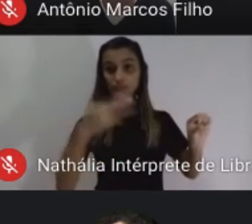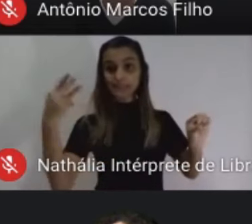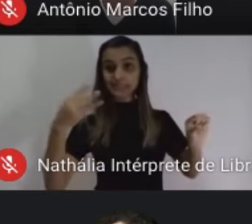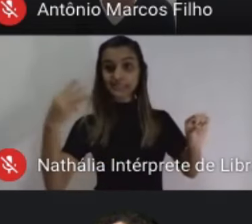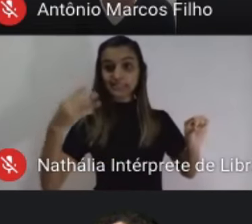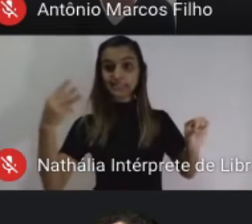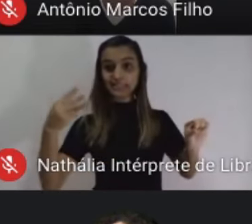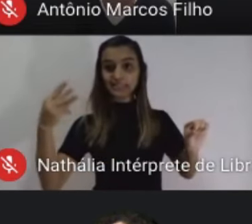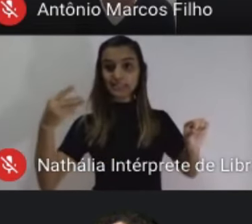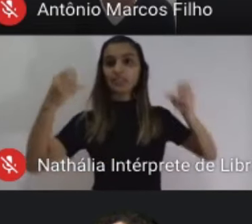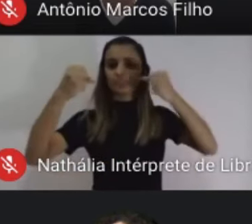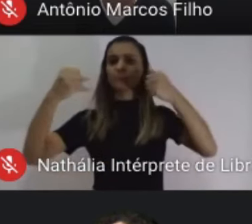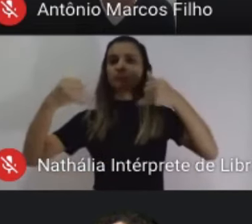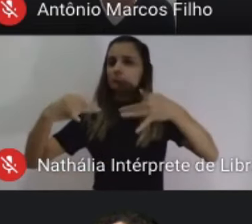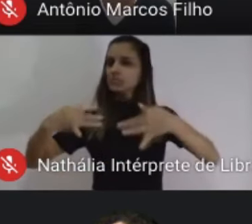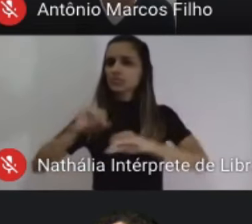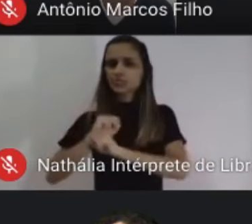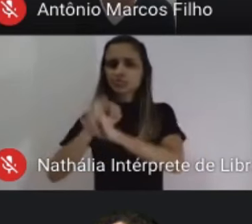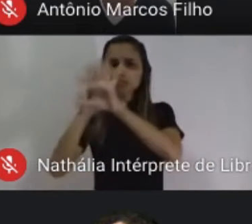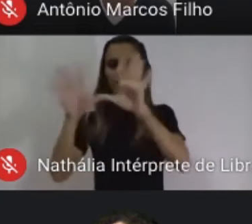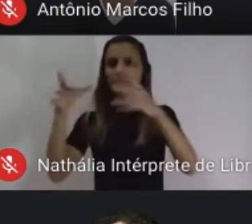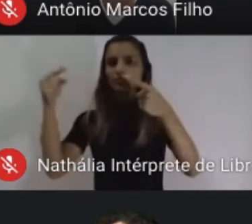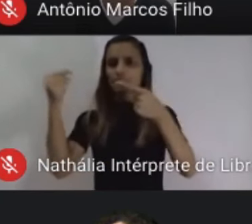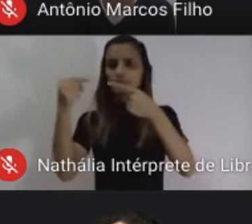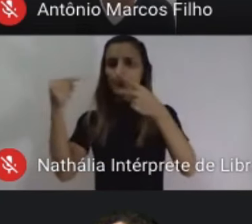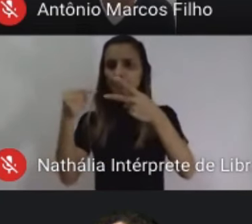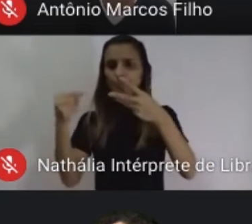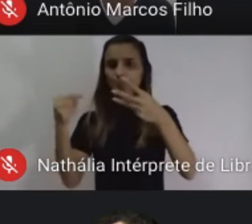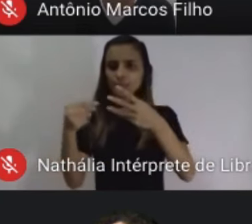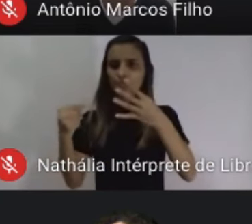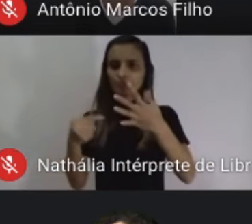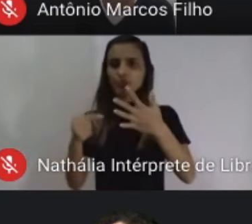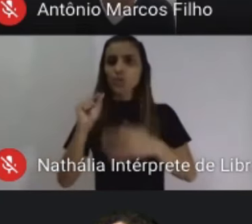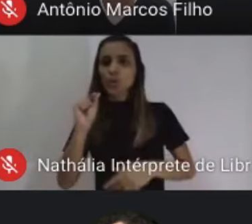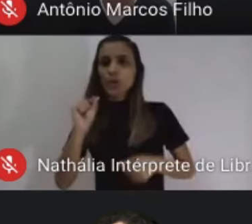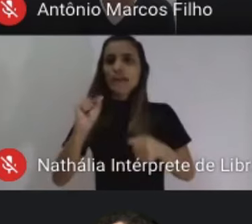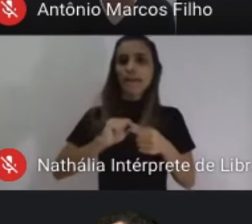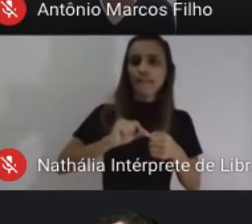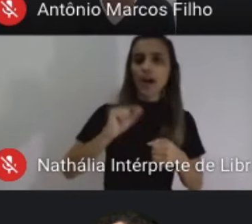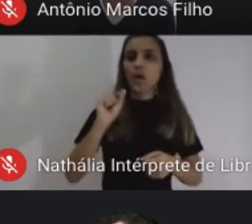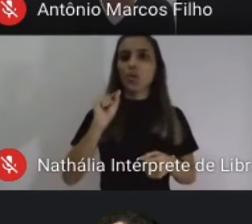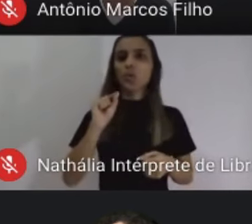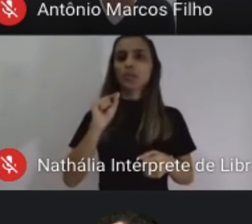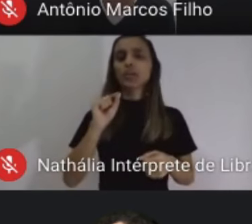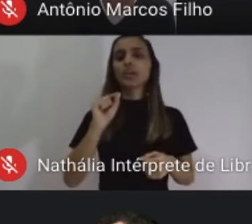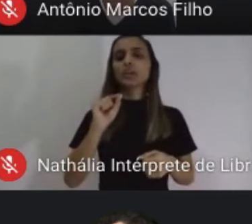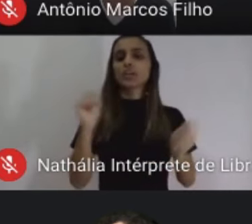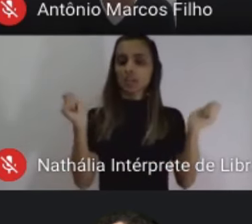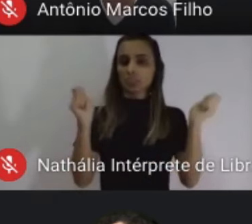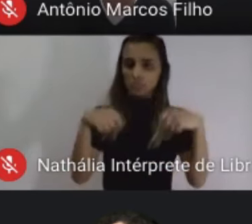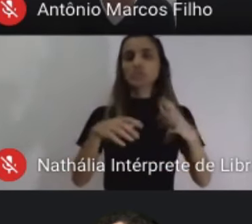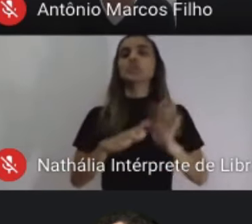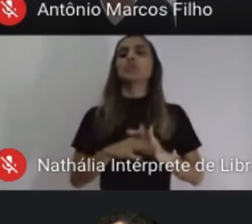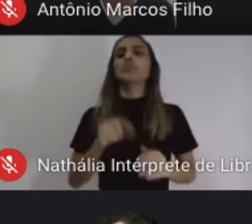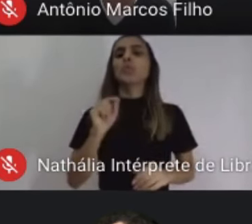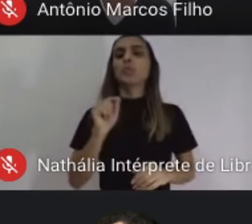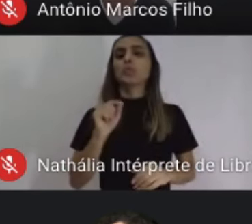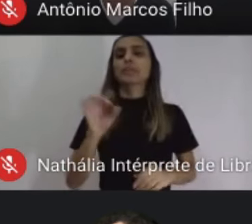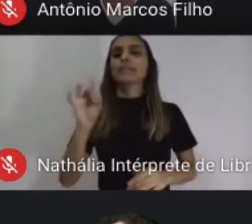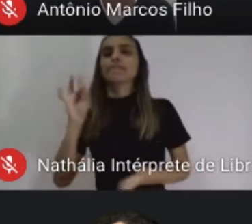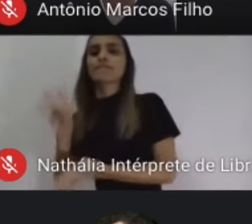todas lá. Inclusive, é nesse sentido que deve ser interpretado. Então, a Lei de Segurança Nacional ela tem um